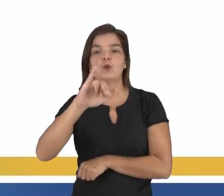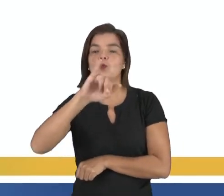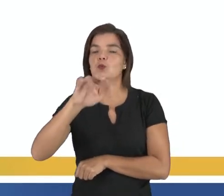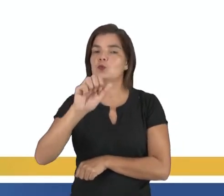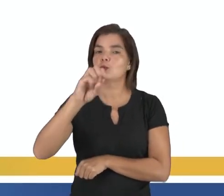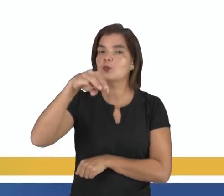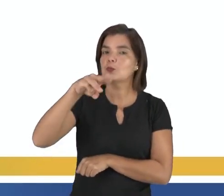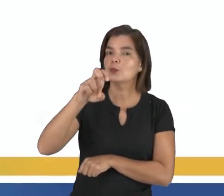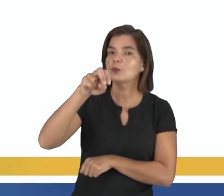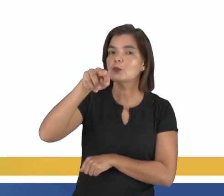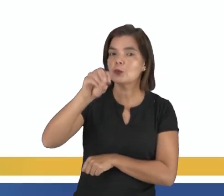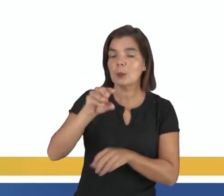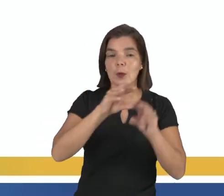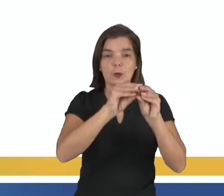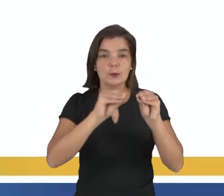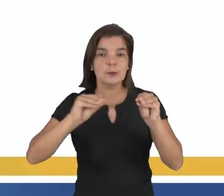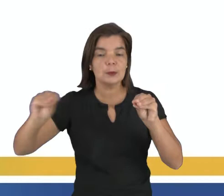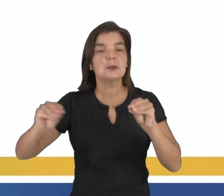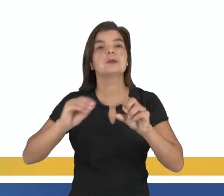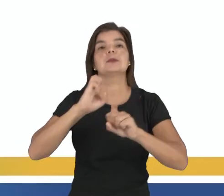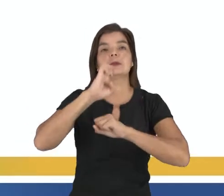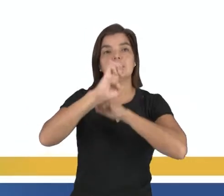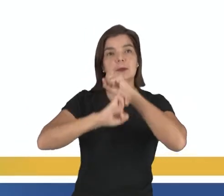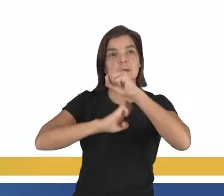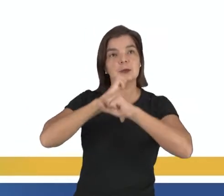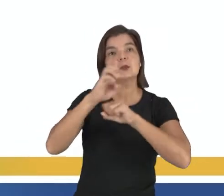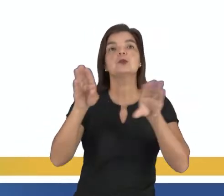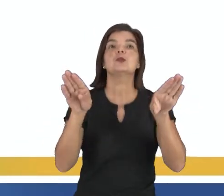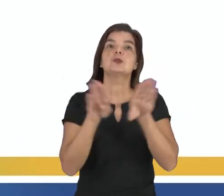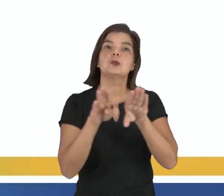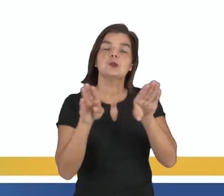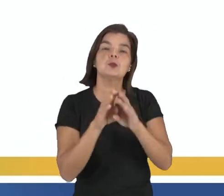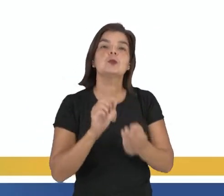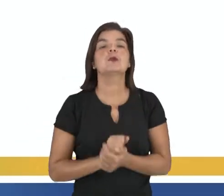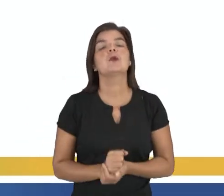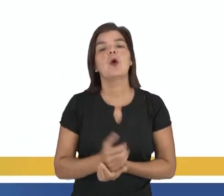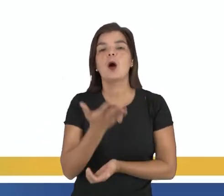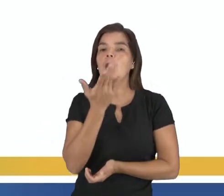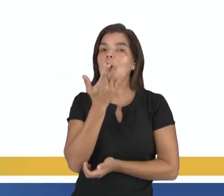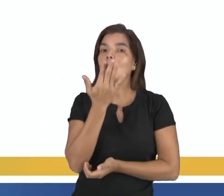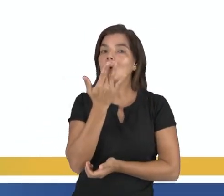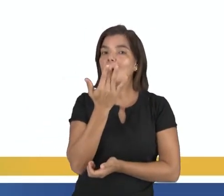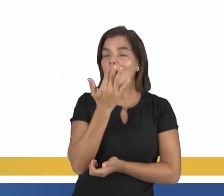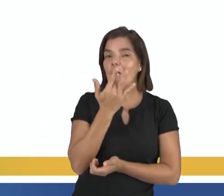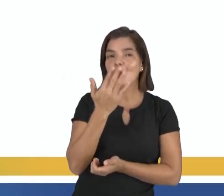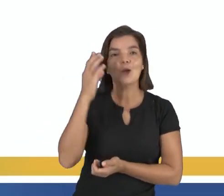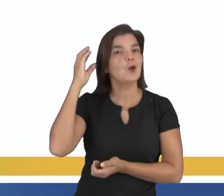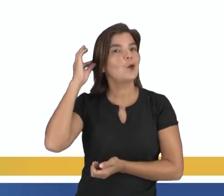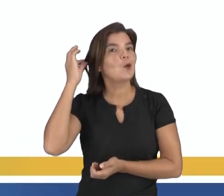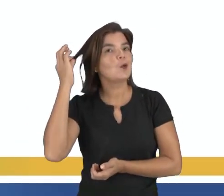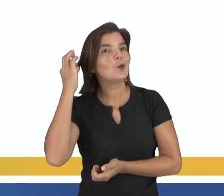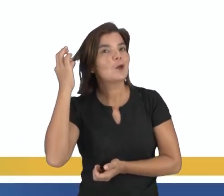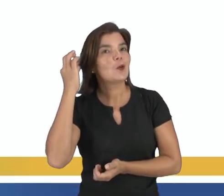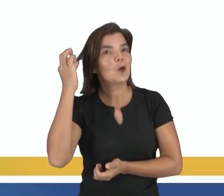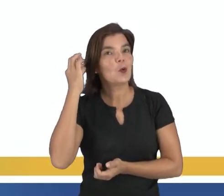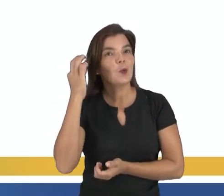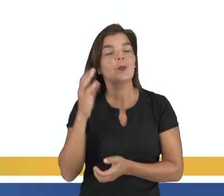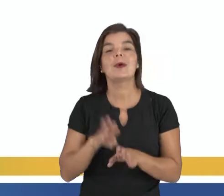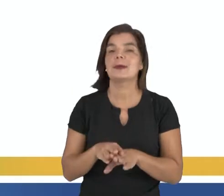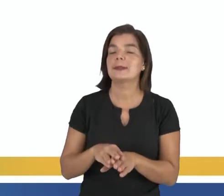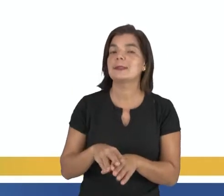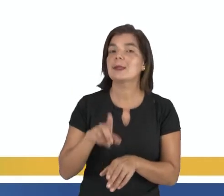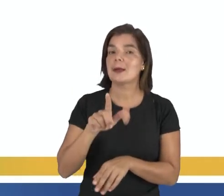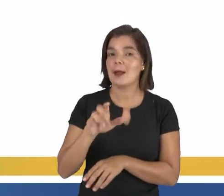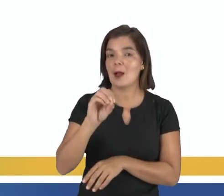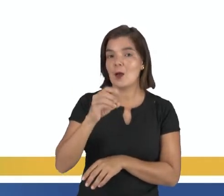a transferência de elétrons e quando é utilizado para descolorir o cabelo, a água